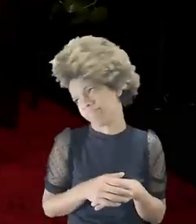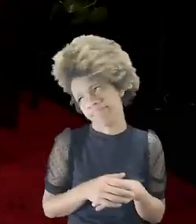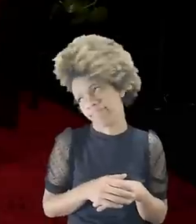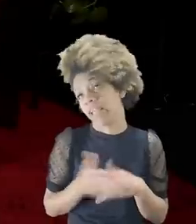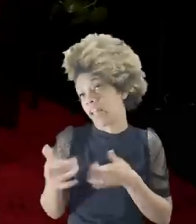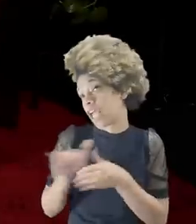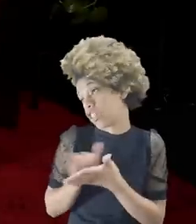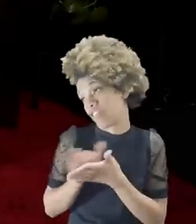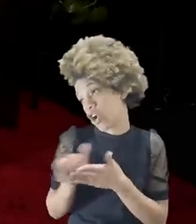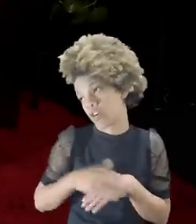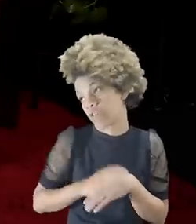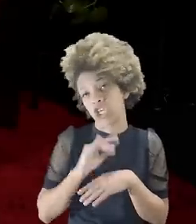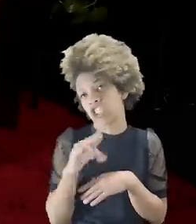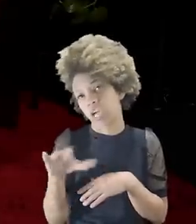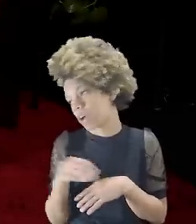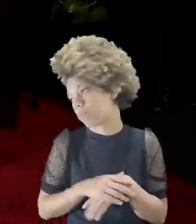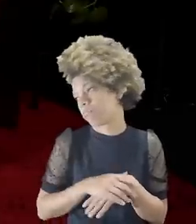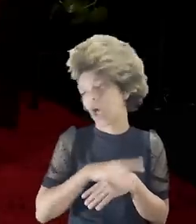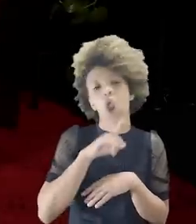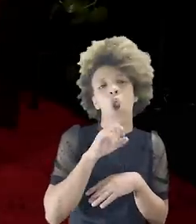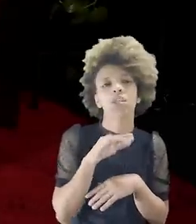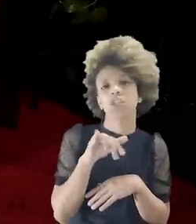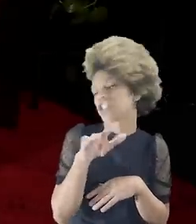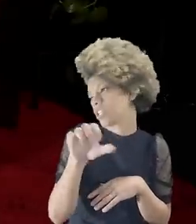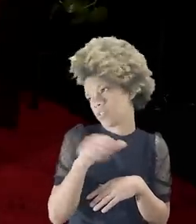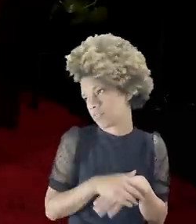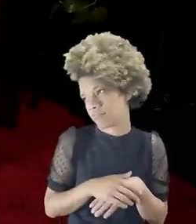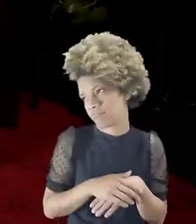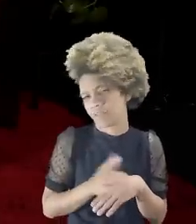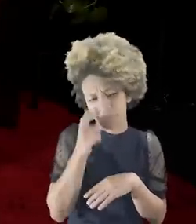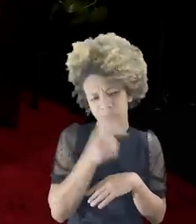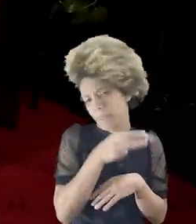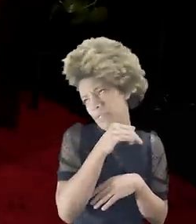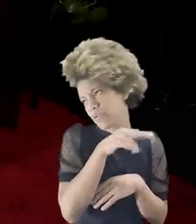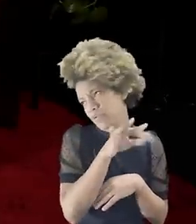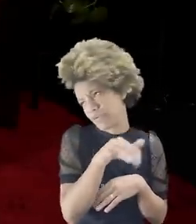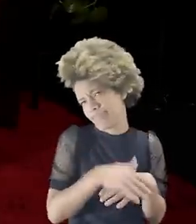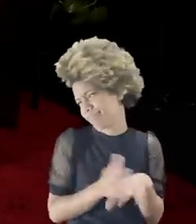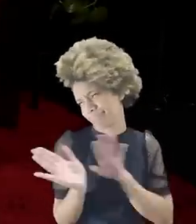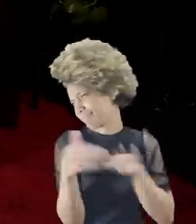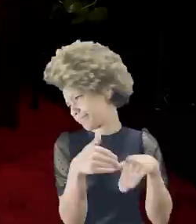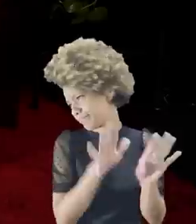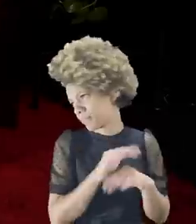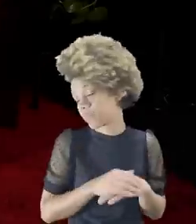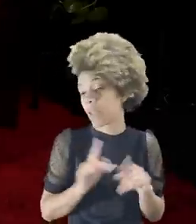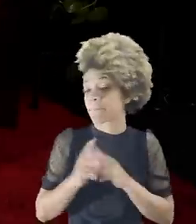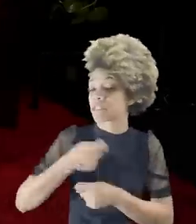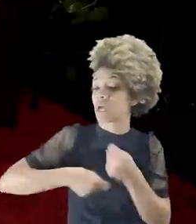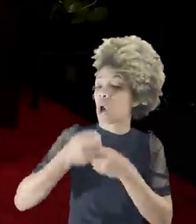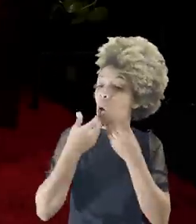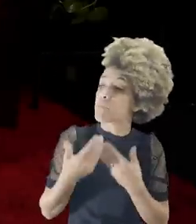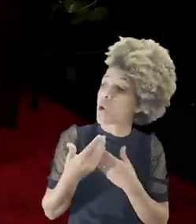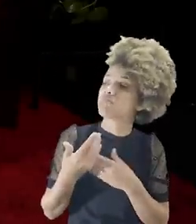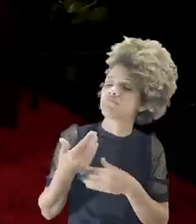Nova York o cara quer ir para Chicago o cara quer ir para Los Angeles né então às vezes não é tão atrativo para eles através ele